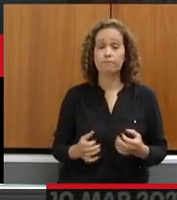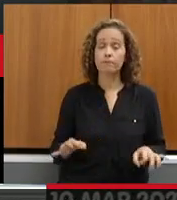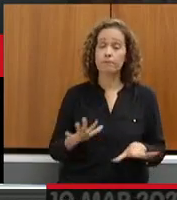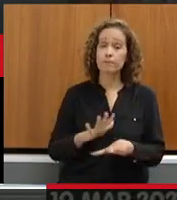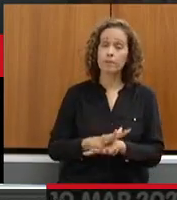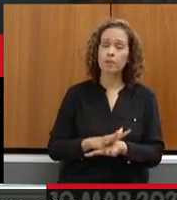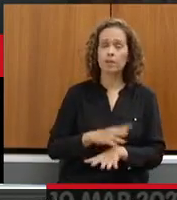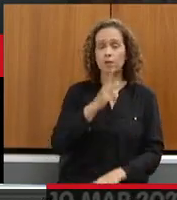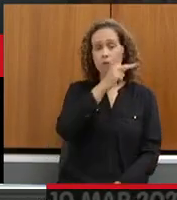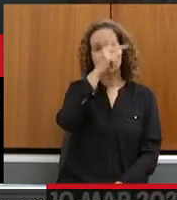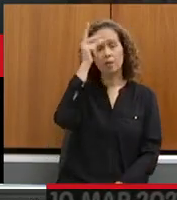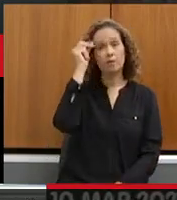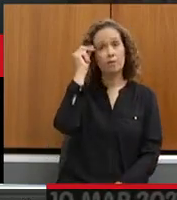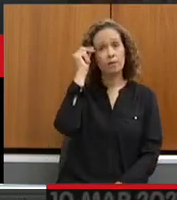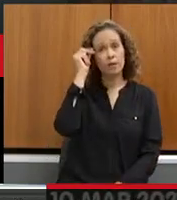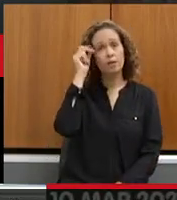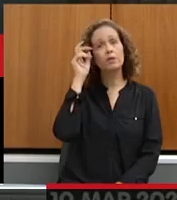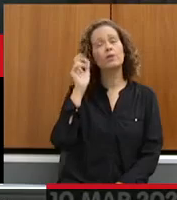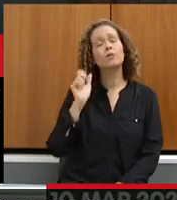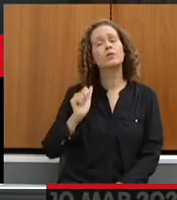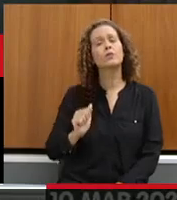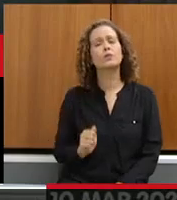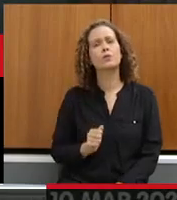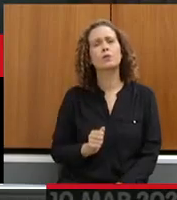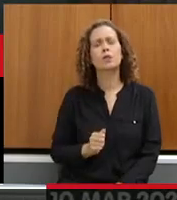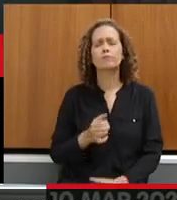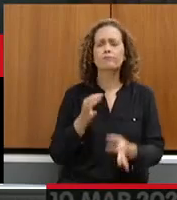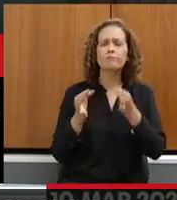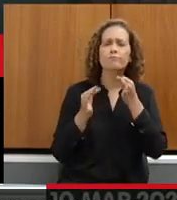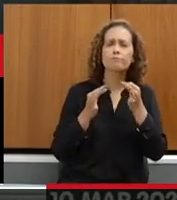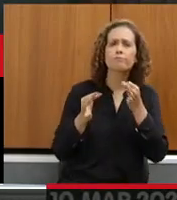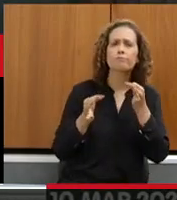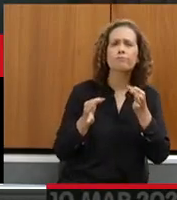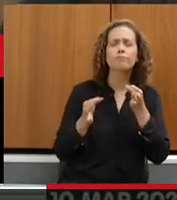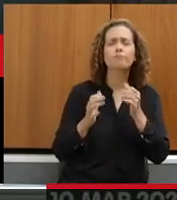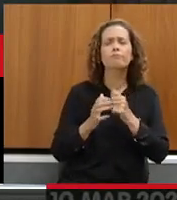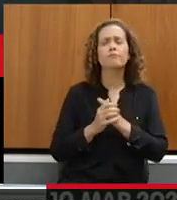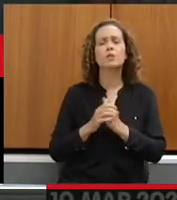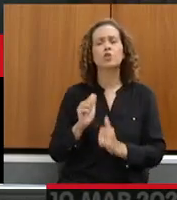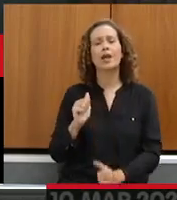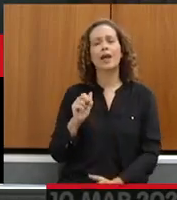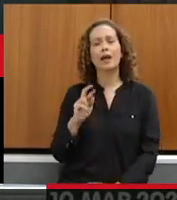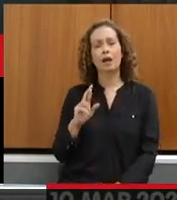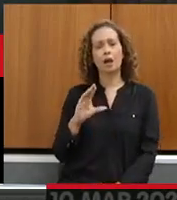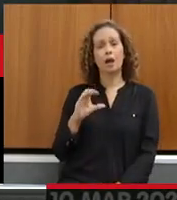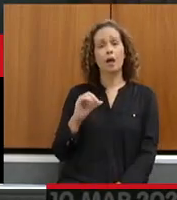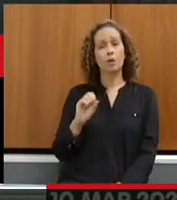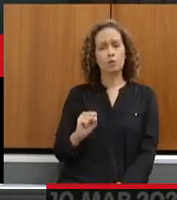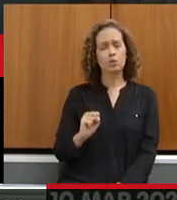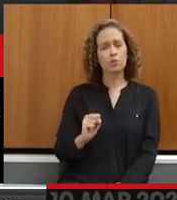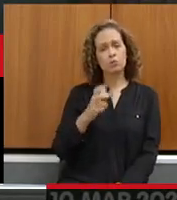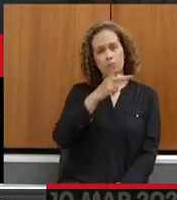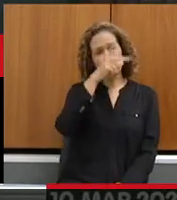o prefeito de artes teve ontem na secretaria propor uma parceria onde já tem toda a estrutura praticamente pronta onde Poderia montar